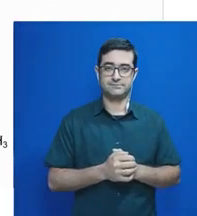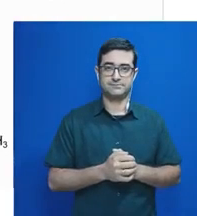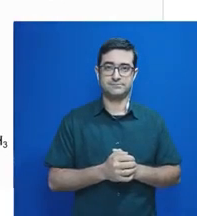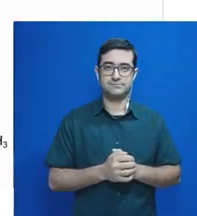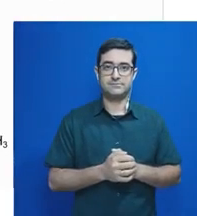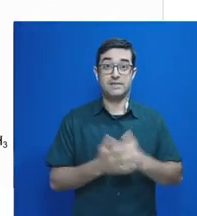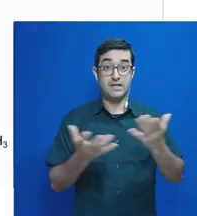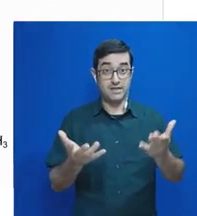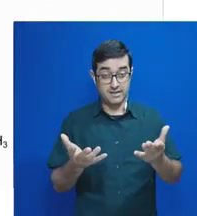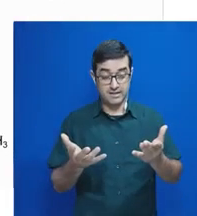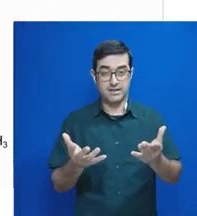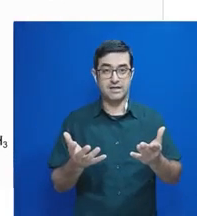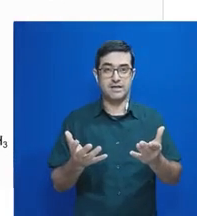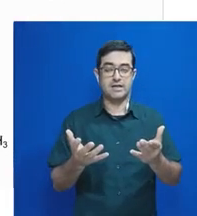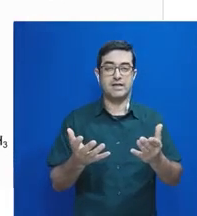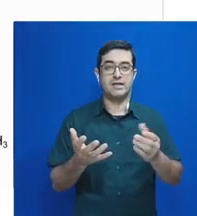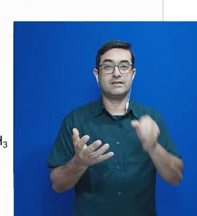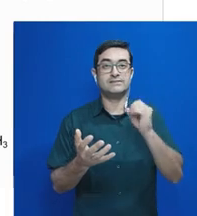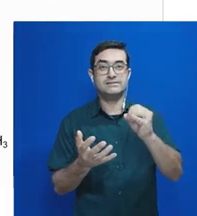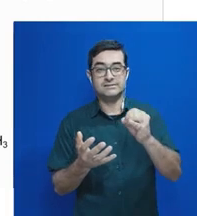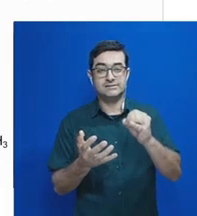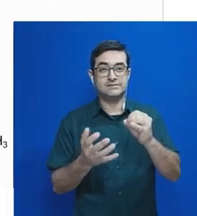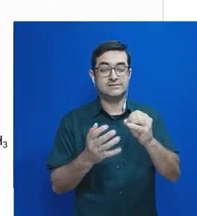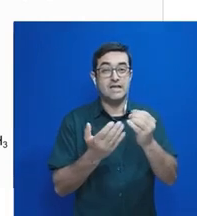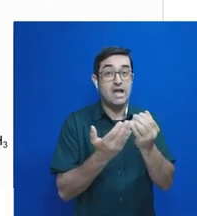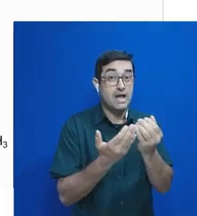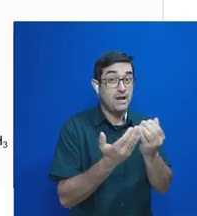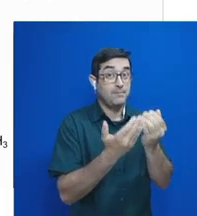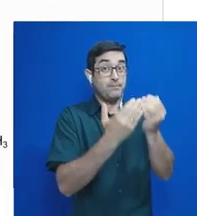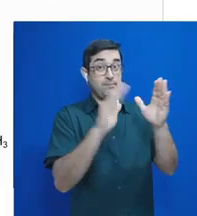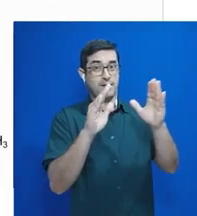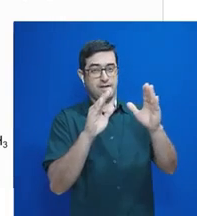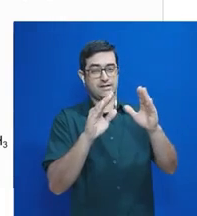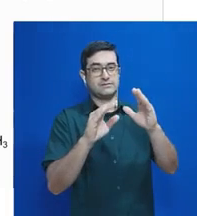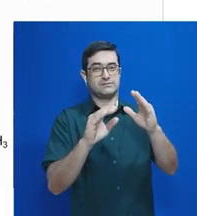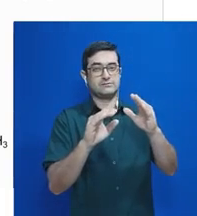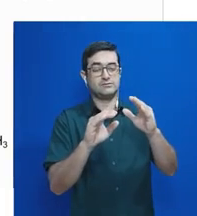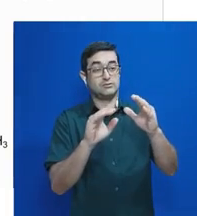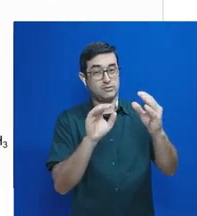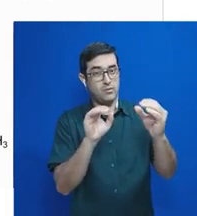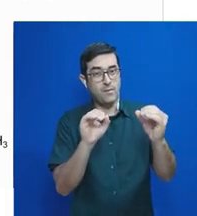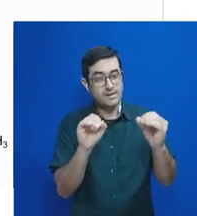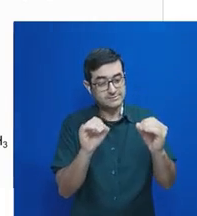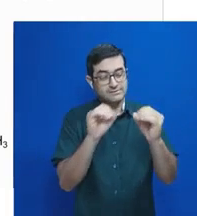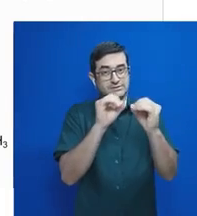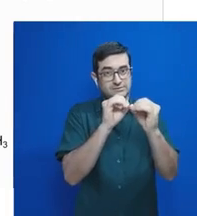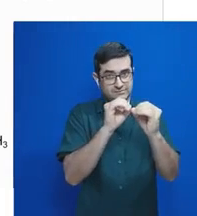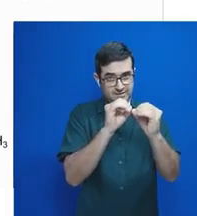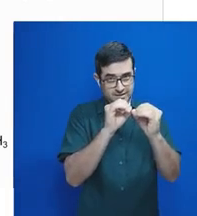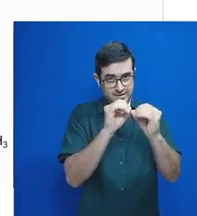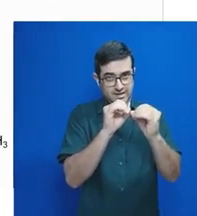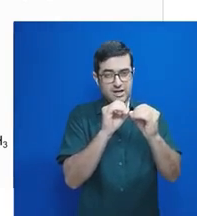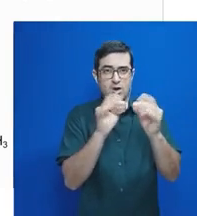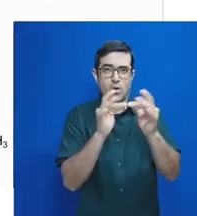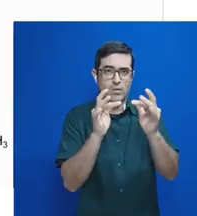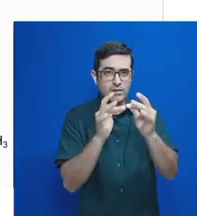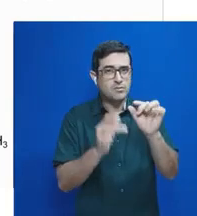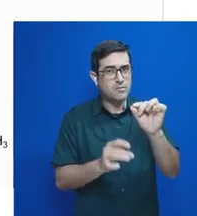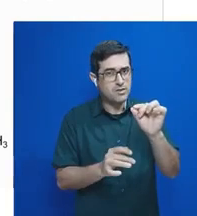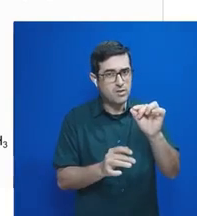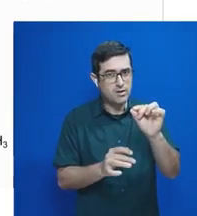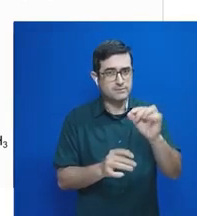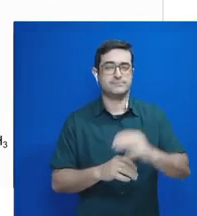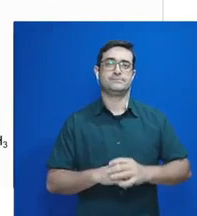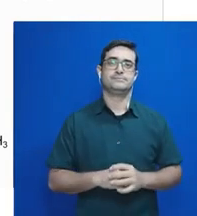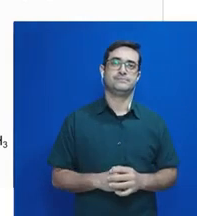aberta. Agora, se tiver ramificação, lembra que a esfera tem um menor contato do que um bastão. Tranquilo? Bom,